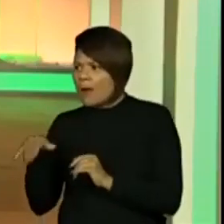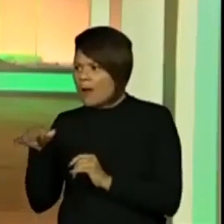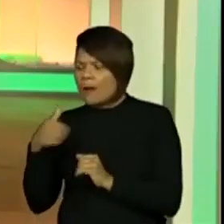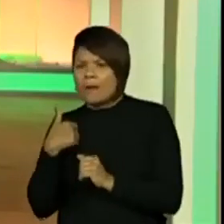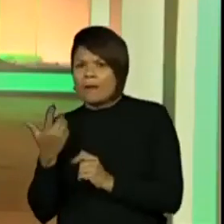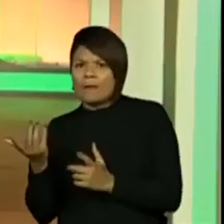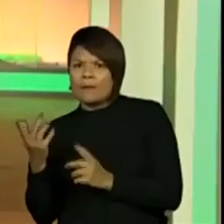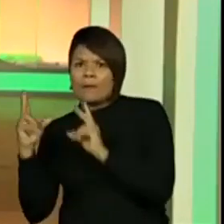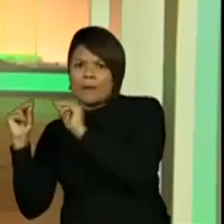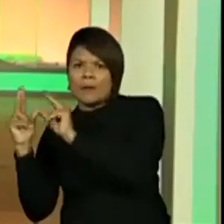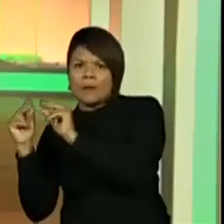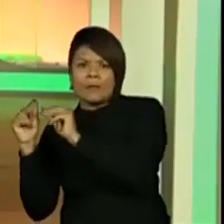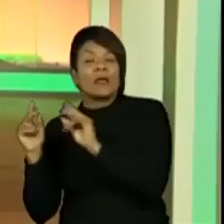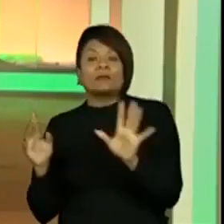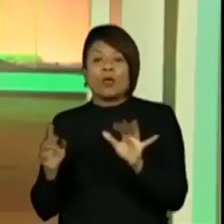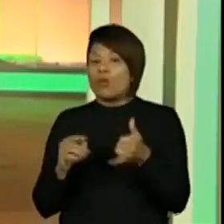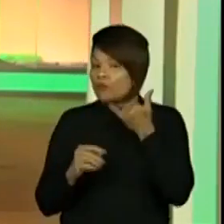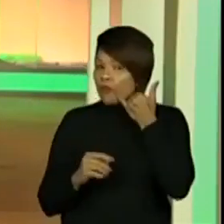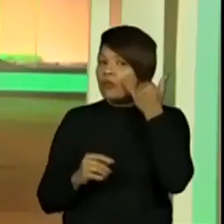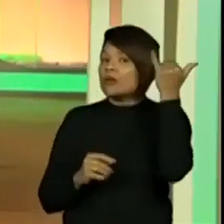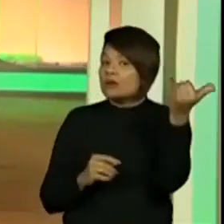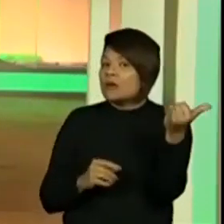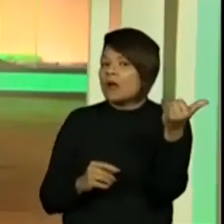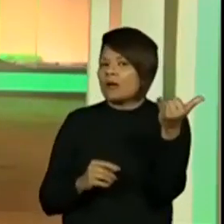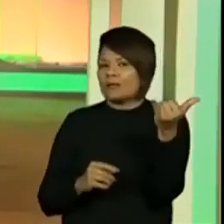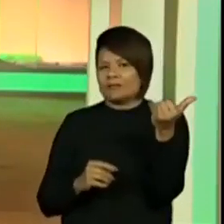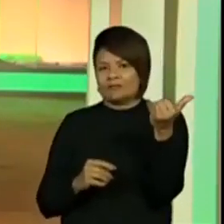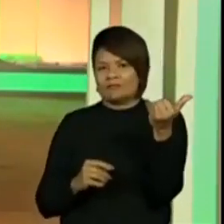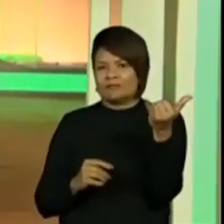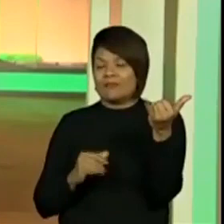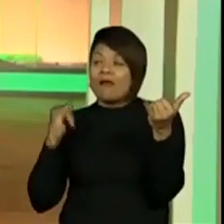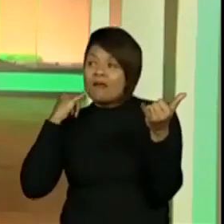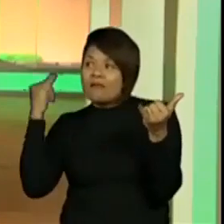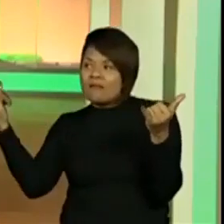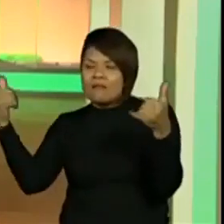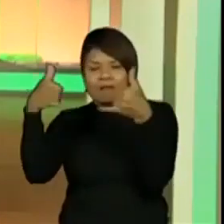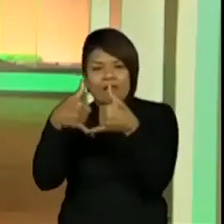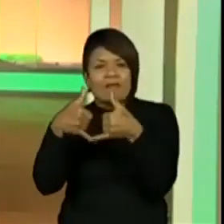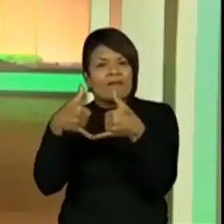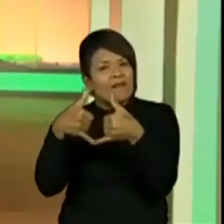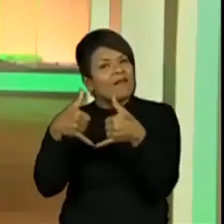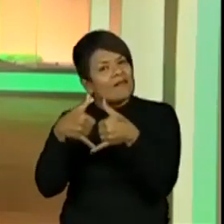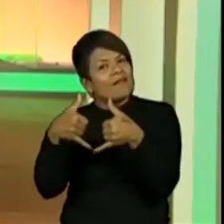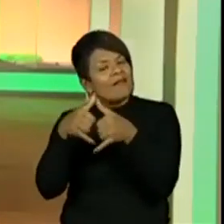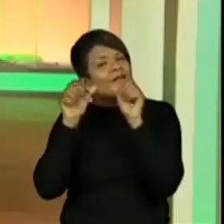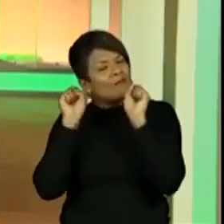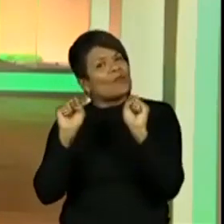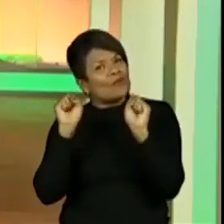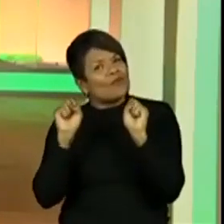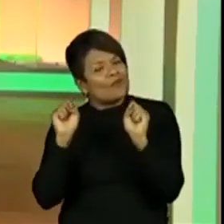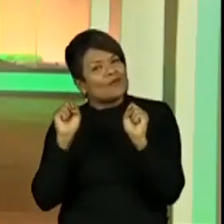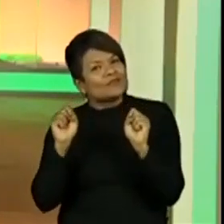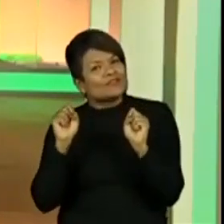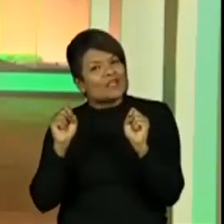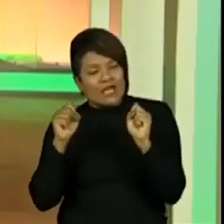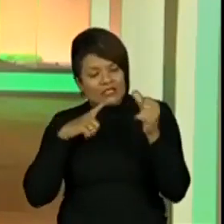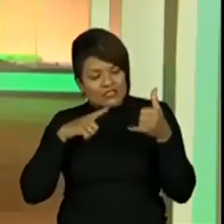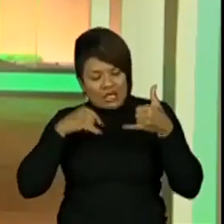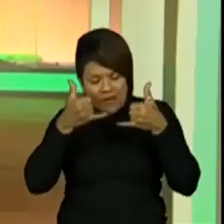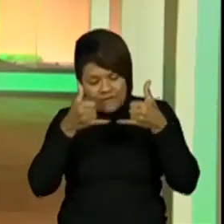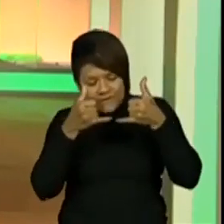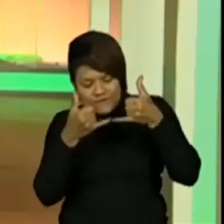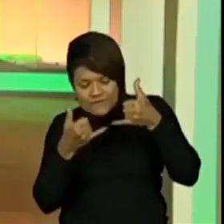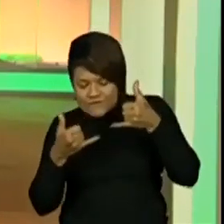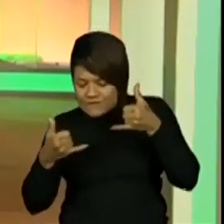com o vizinho. Eu poderia ligar para o vizinho, pegar o meu telefone e a minha voz ia por um fio até a casa do